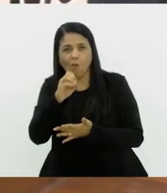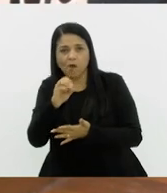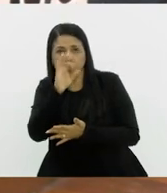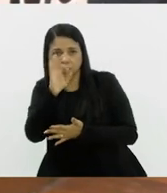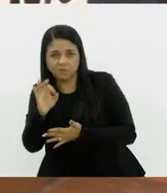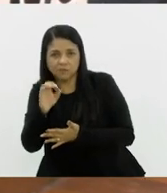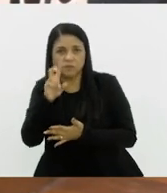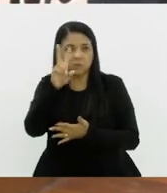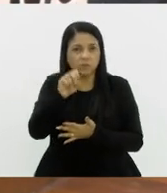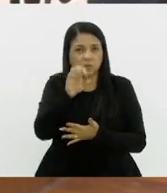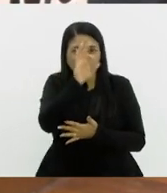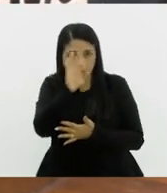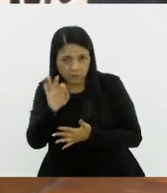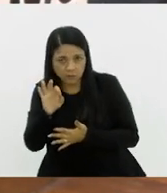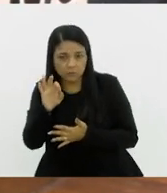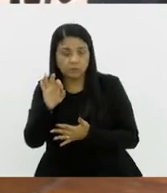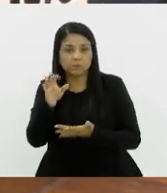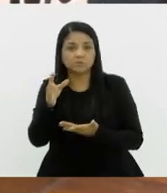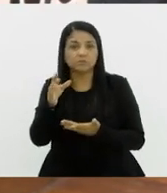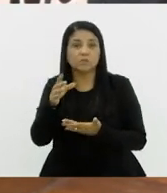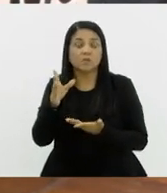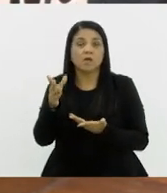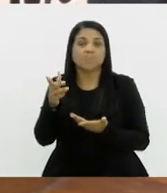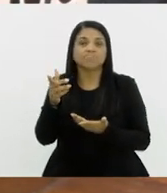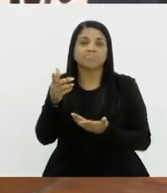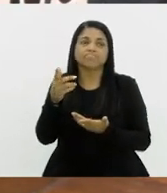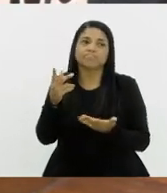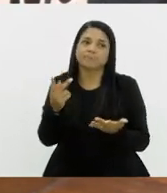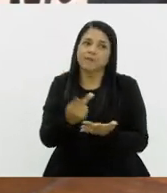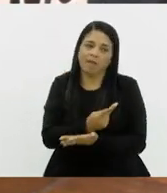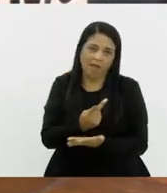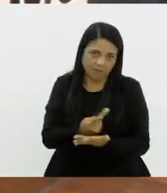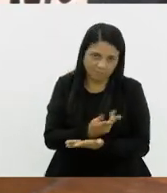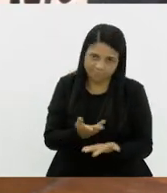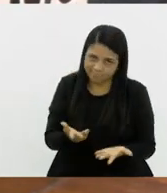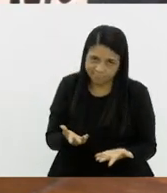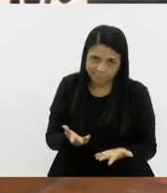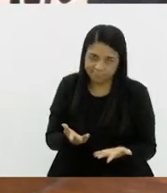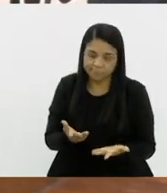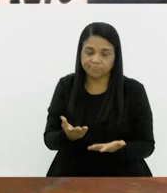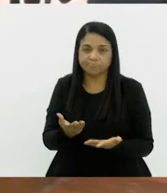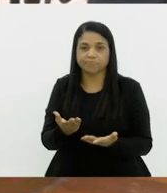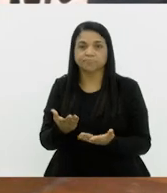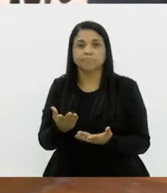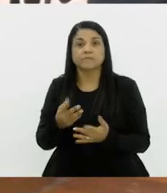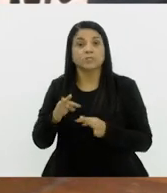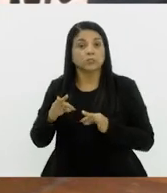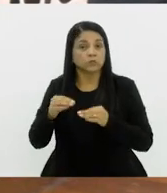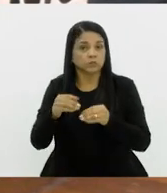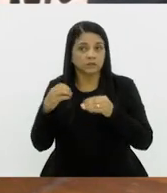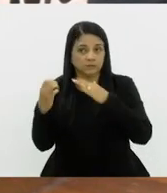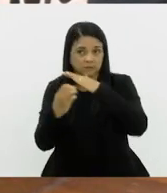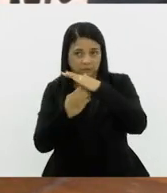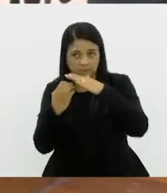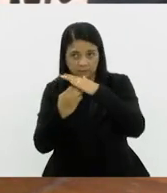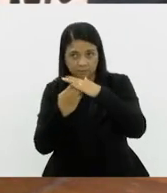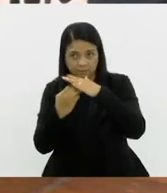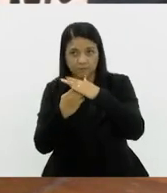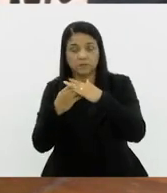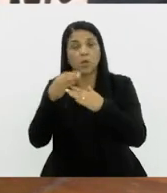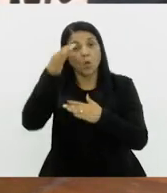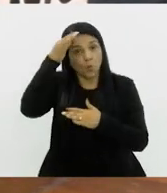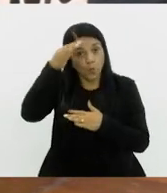50%, se tiver uma altura muito baixa, mesmo com 50%, está errado. Se as empresas todas que estão aqui, eu entendo